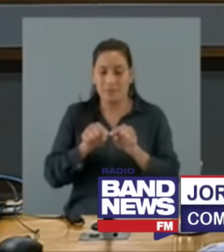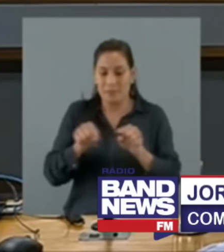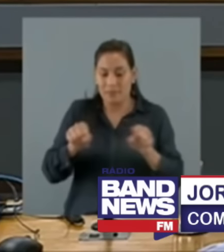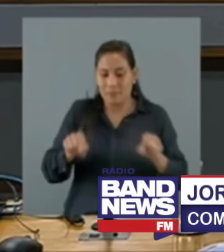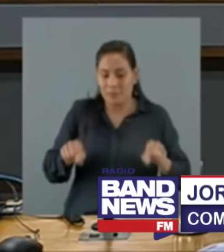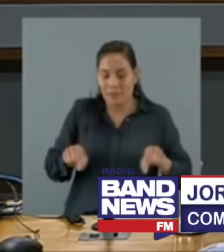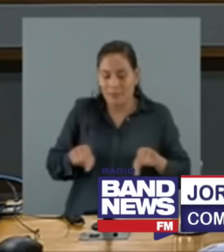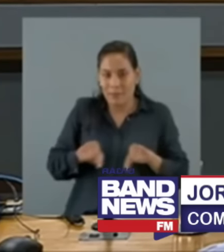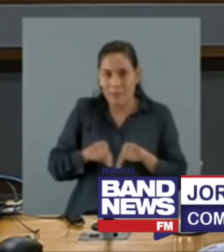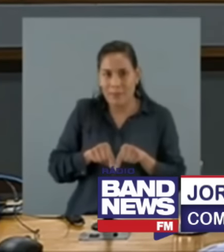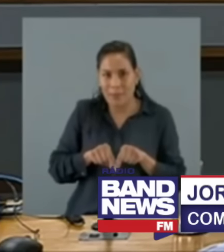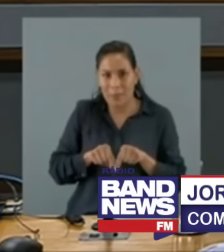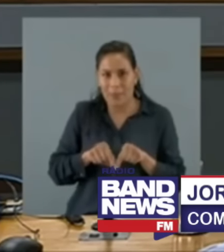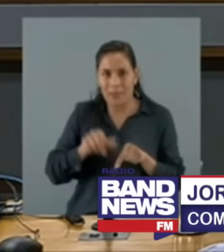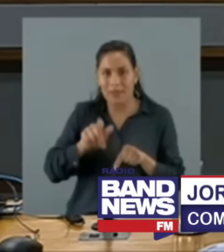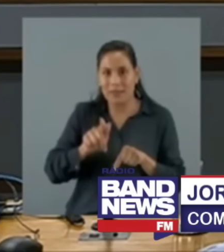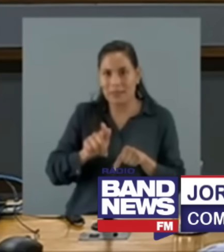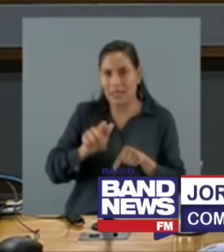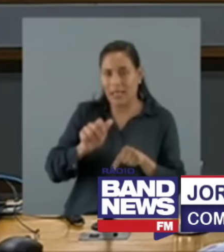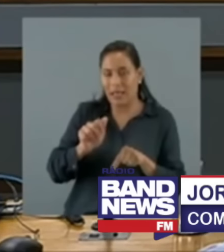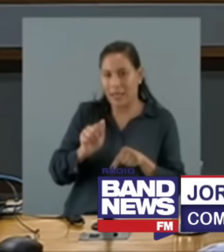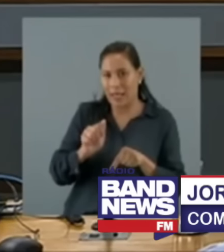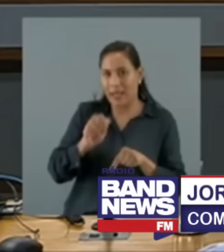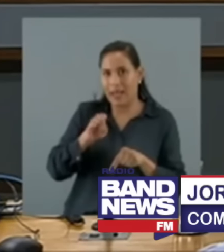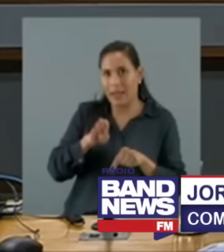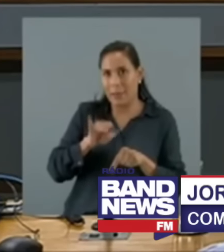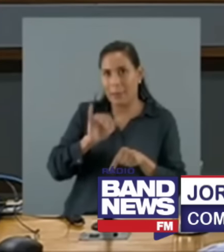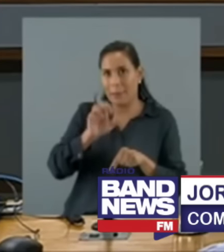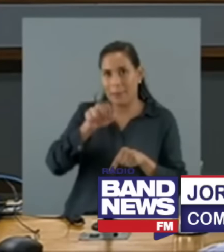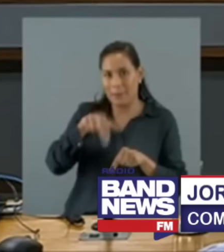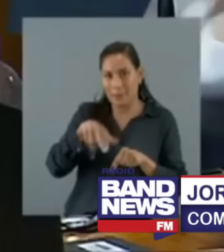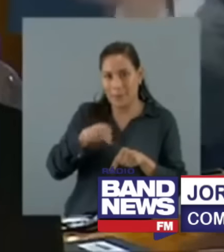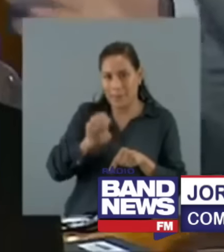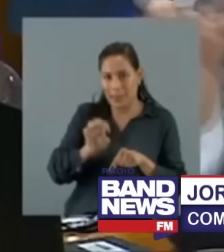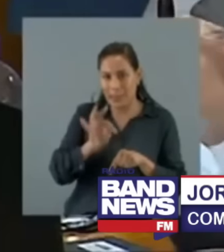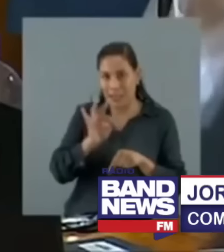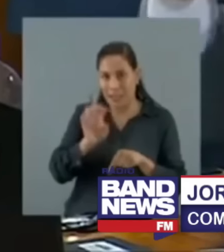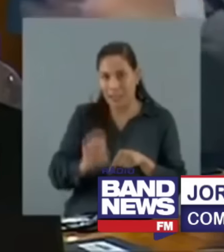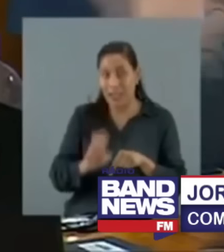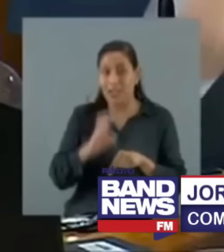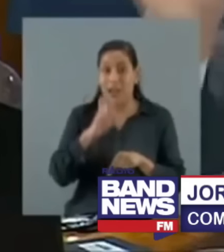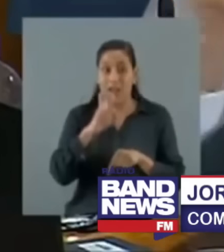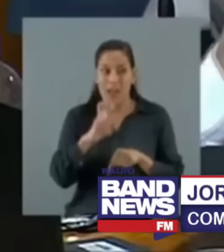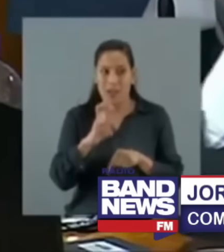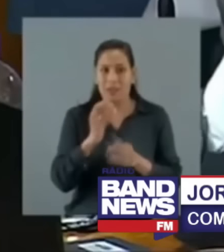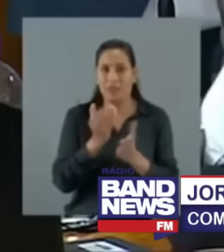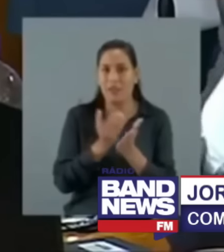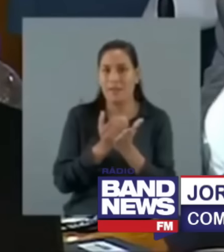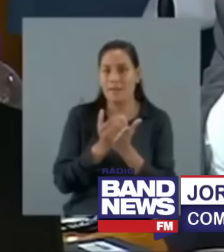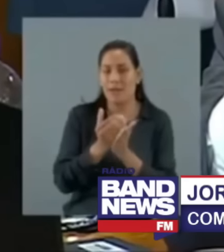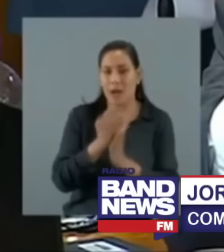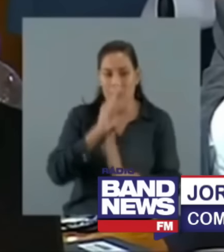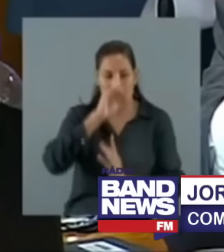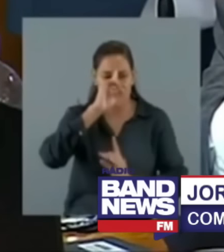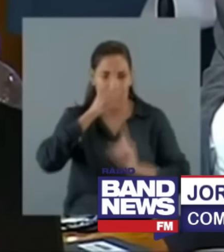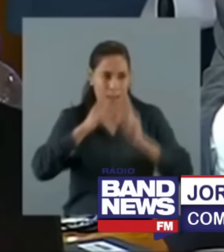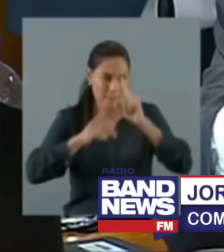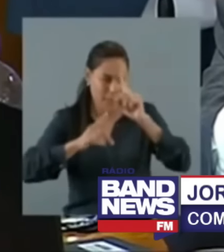crise integrado por eles mesmos os cinco no gabinete de crise iam começar a dar ordem para todo mundo e todo mundo ia